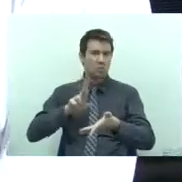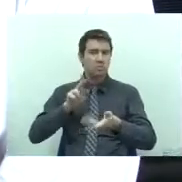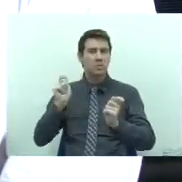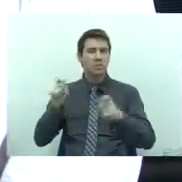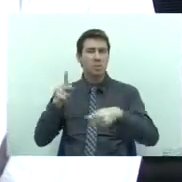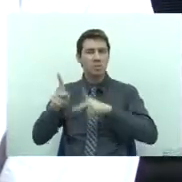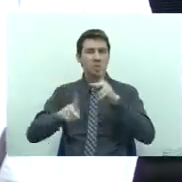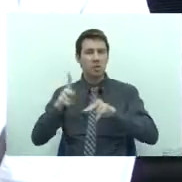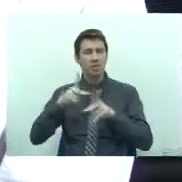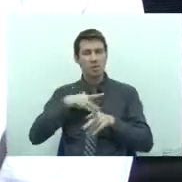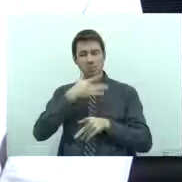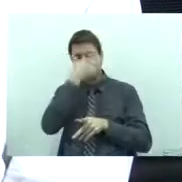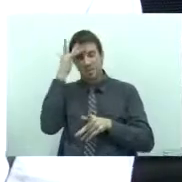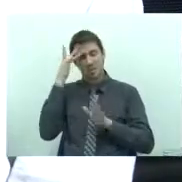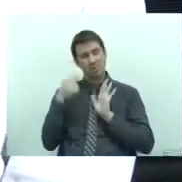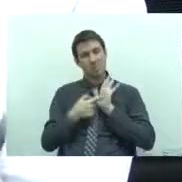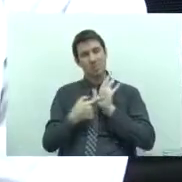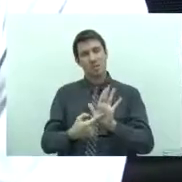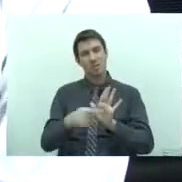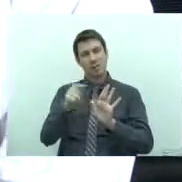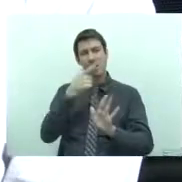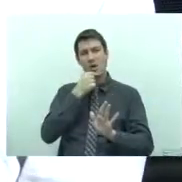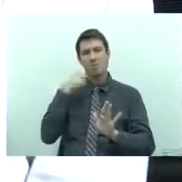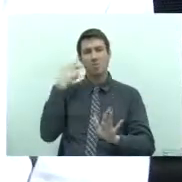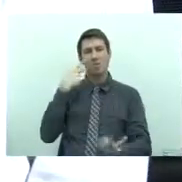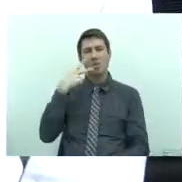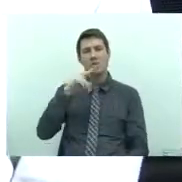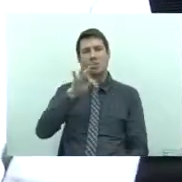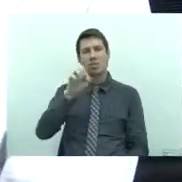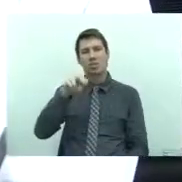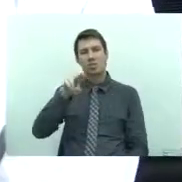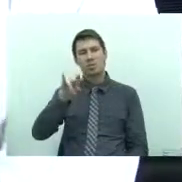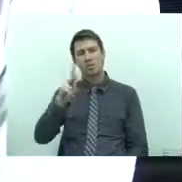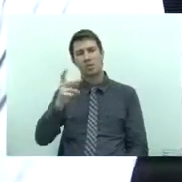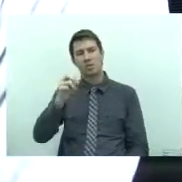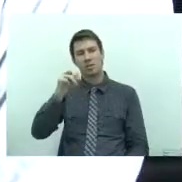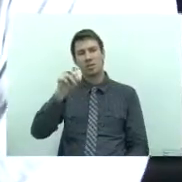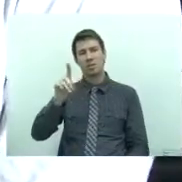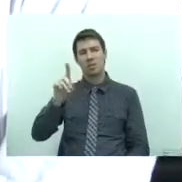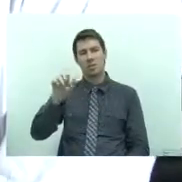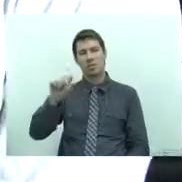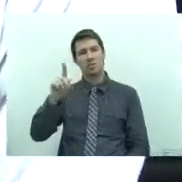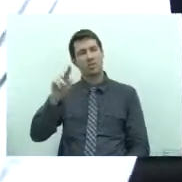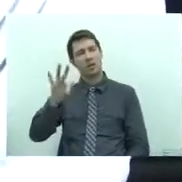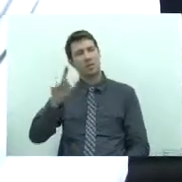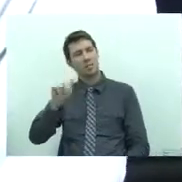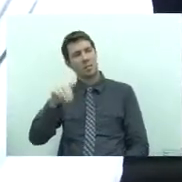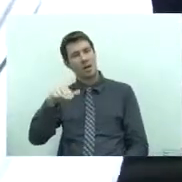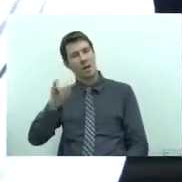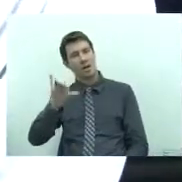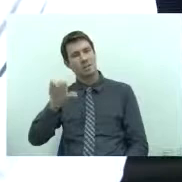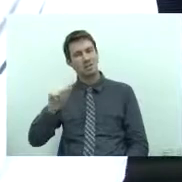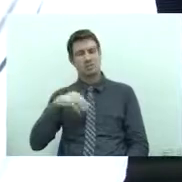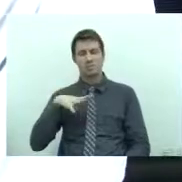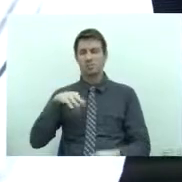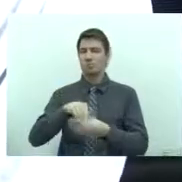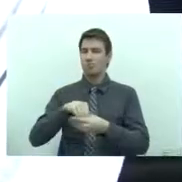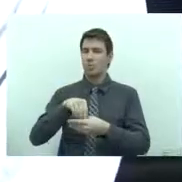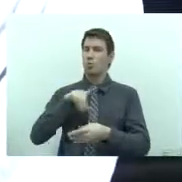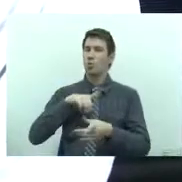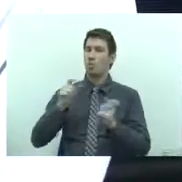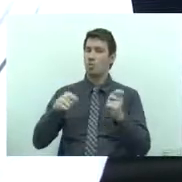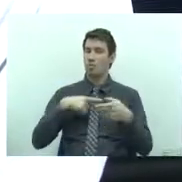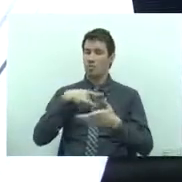Quem apresentou na casa esse item foi o vereador Toninho da Farmácia, do PRP. Então, o projeto prevê que nas contas de água tem